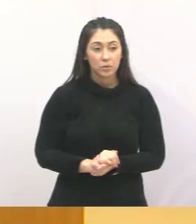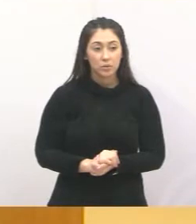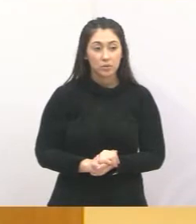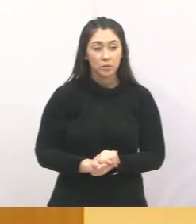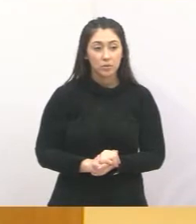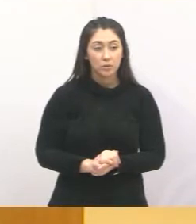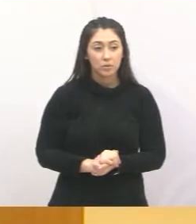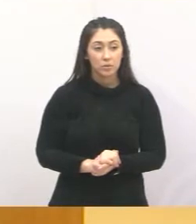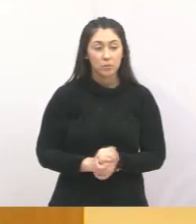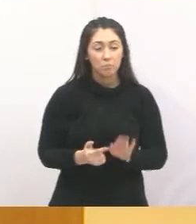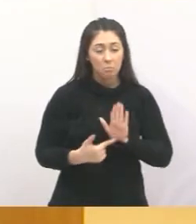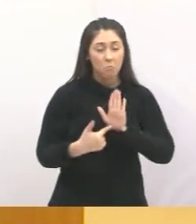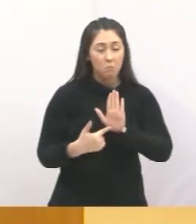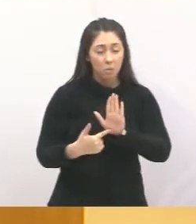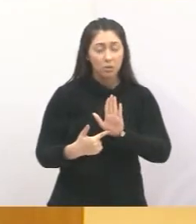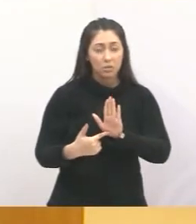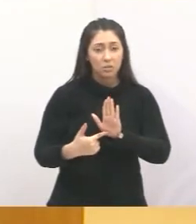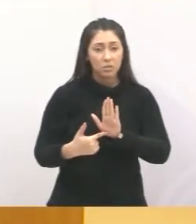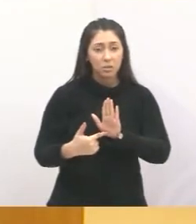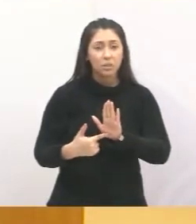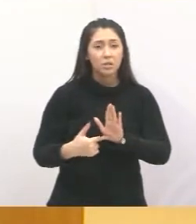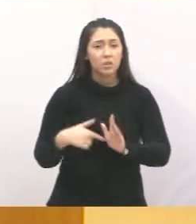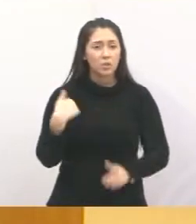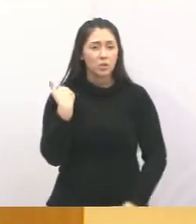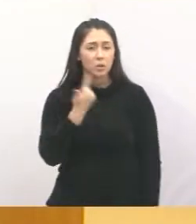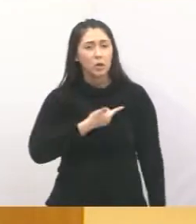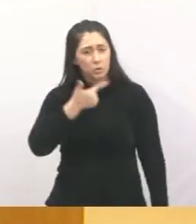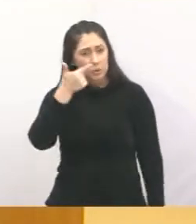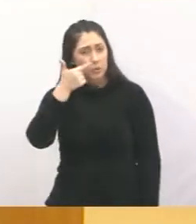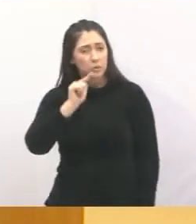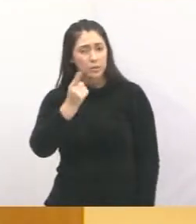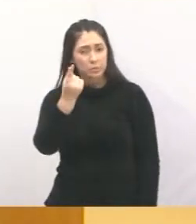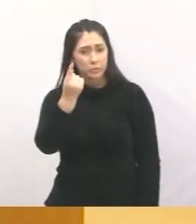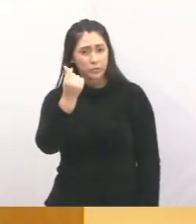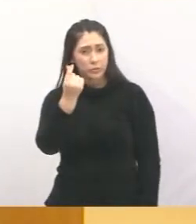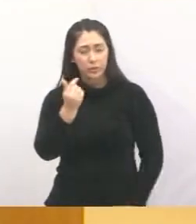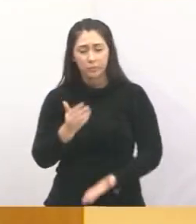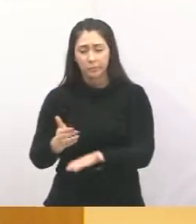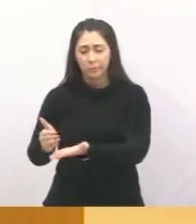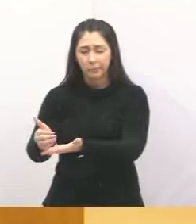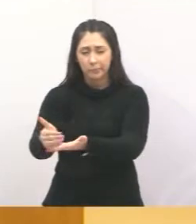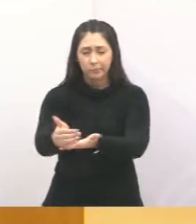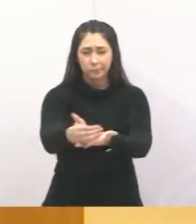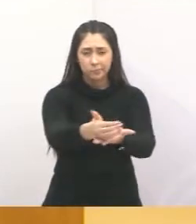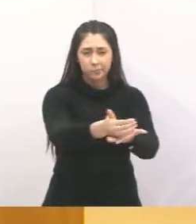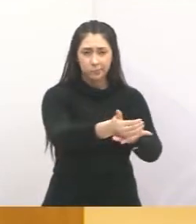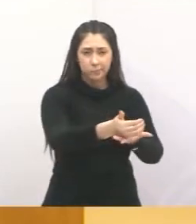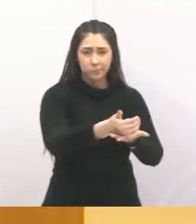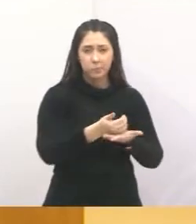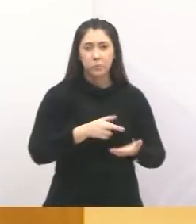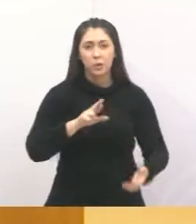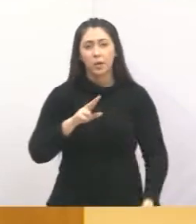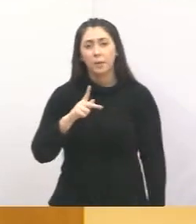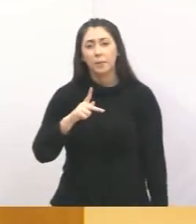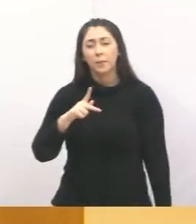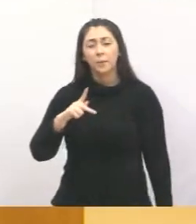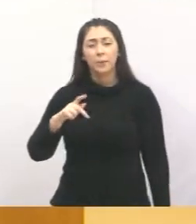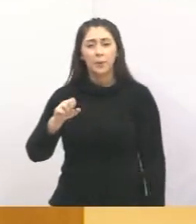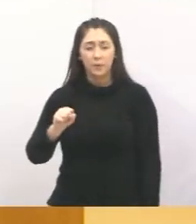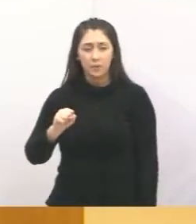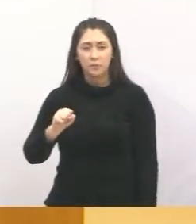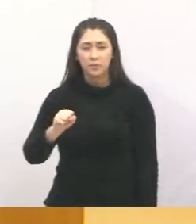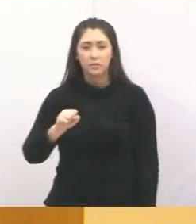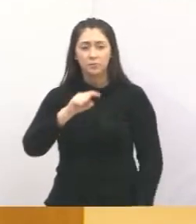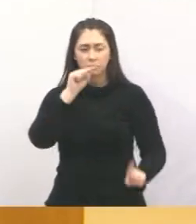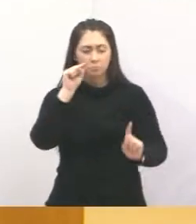mostram-se capazes de garantir o retorno dos recursos do RPPS com correção superior à sua